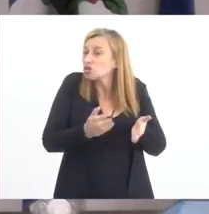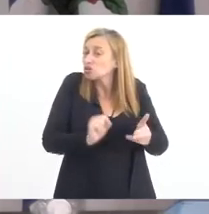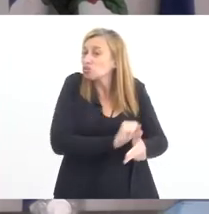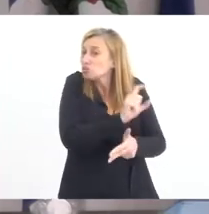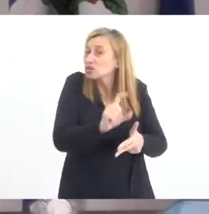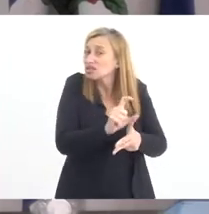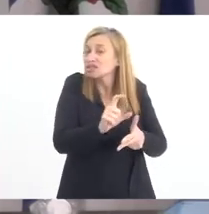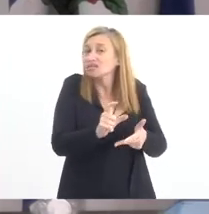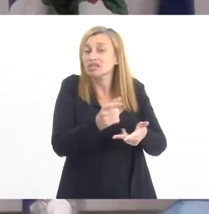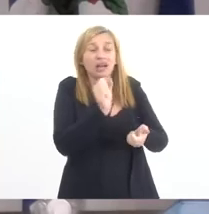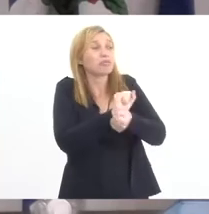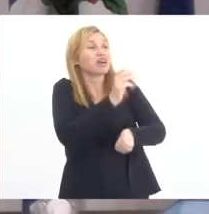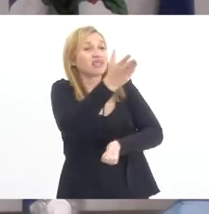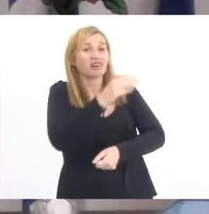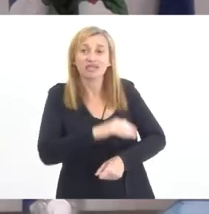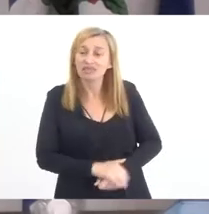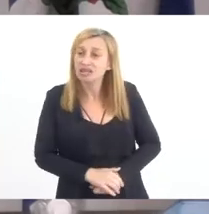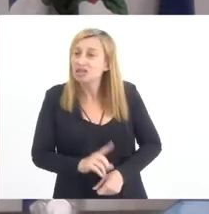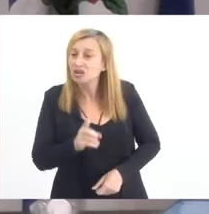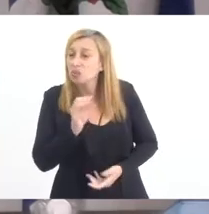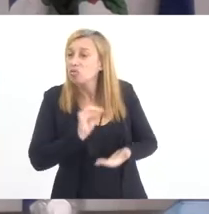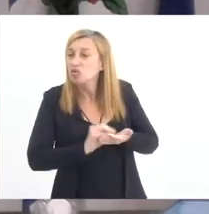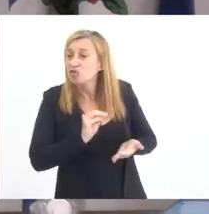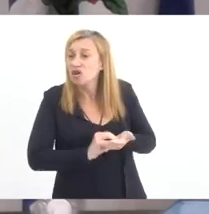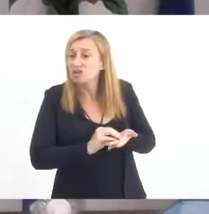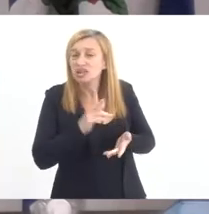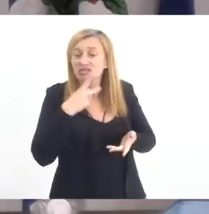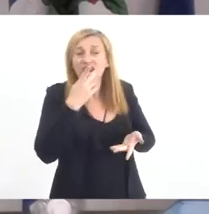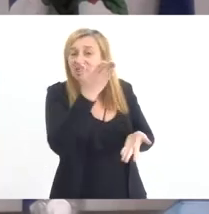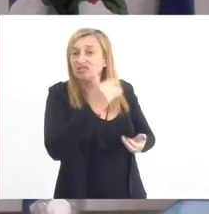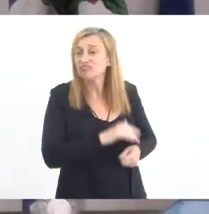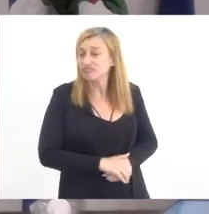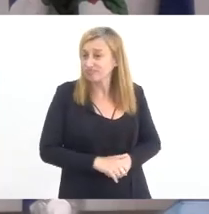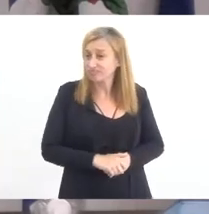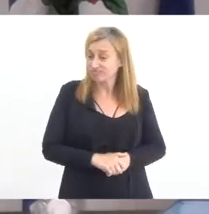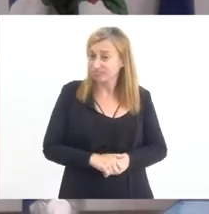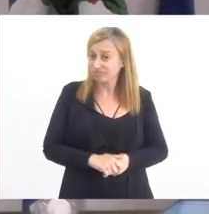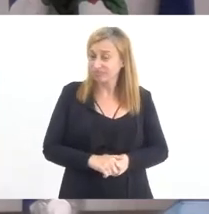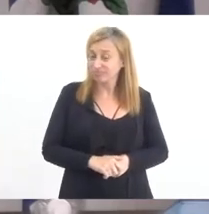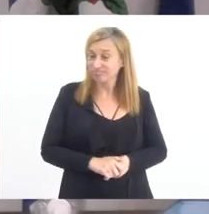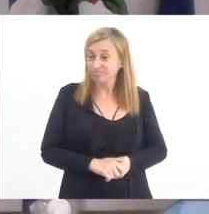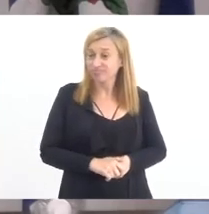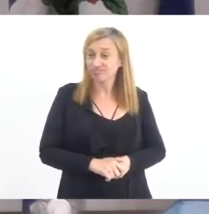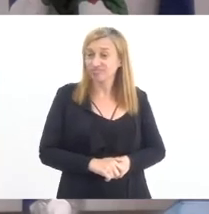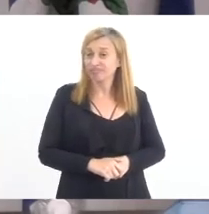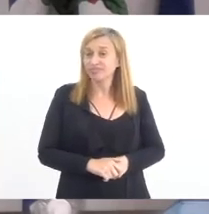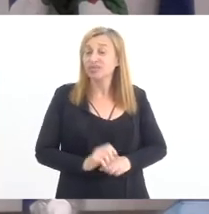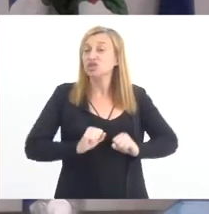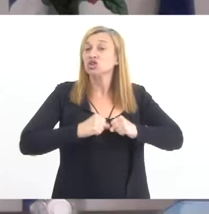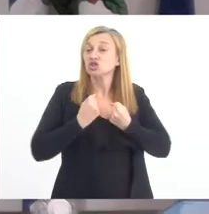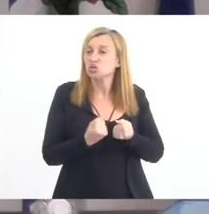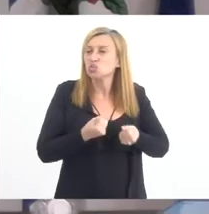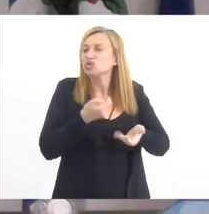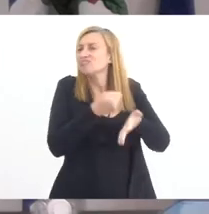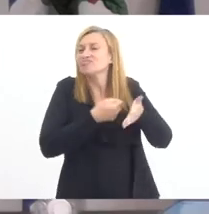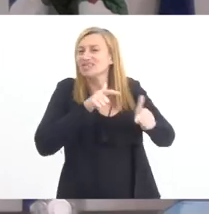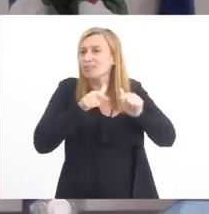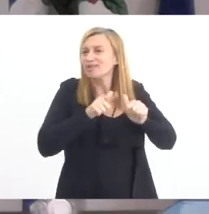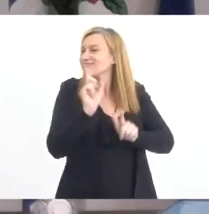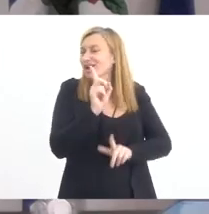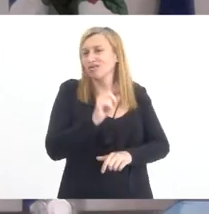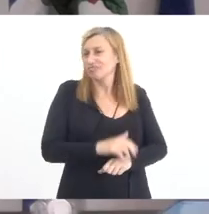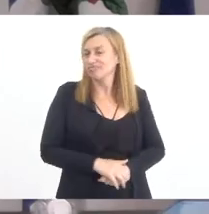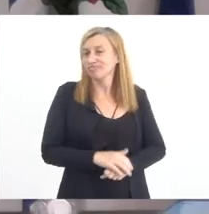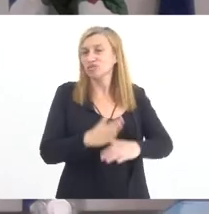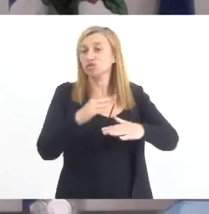hoje está parado. Não foi por falta de tentativa. Não foi por falta de tentativa, não foi por falta de trabalho que